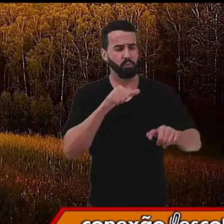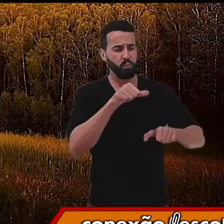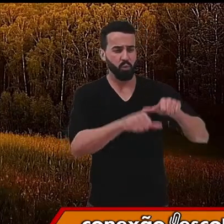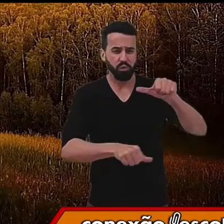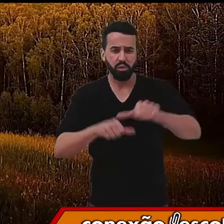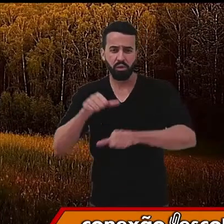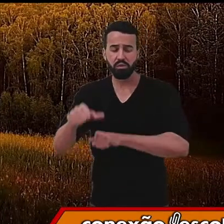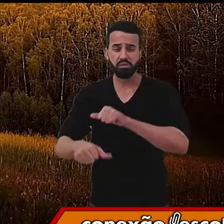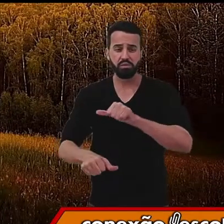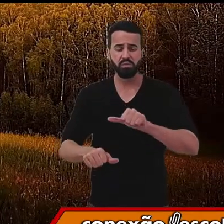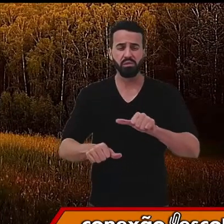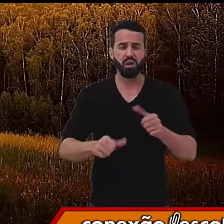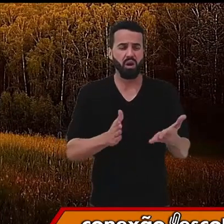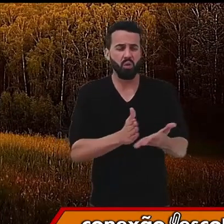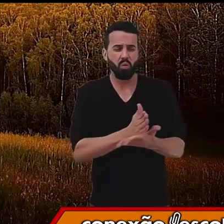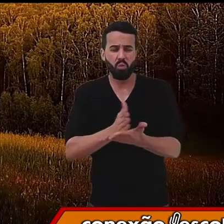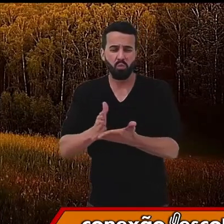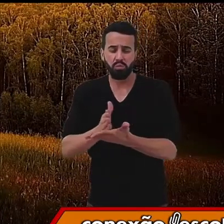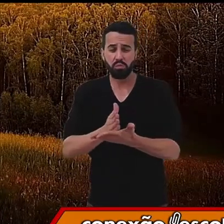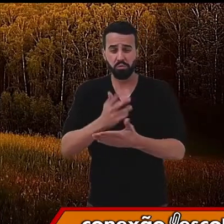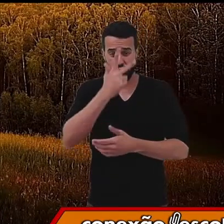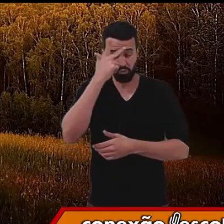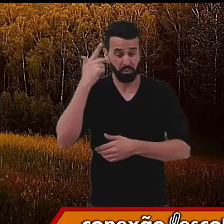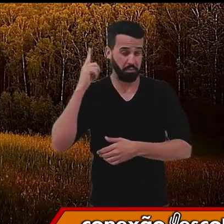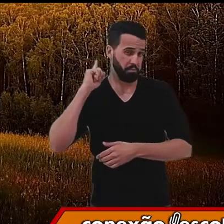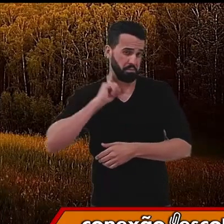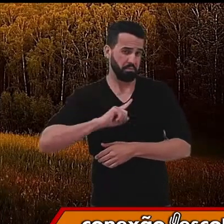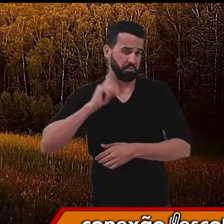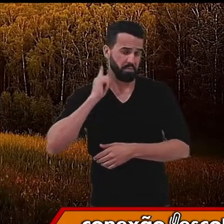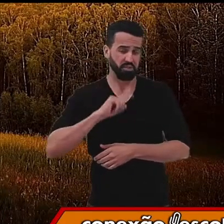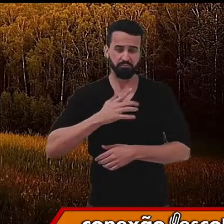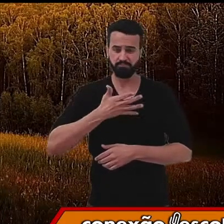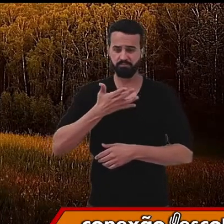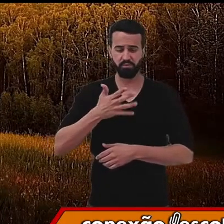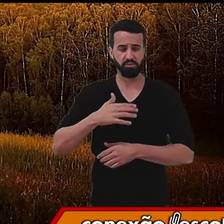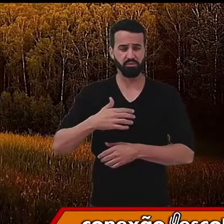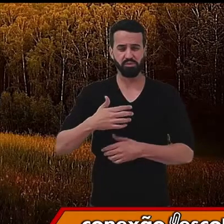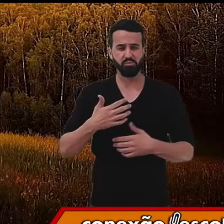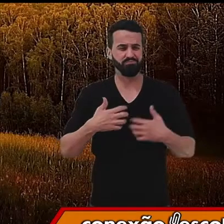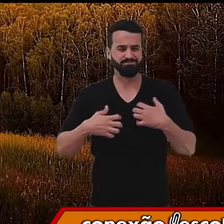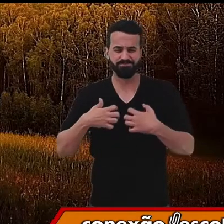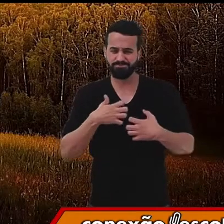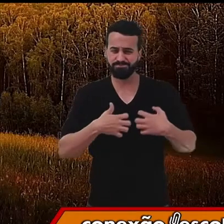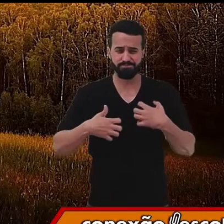temos a insatisfação dos mineiros com a exploração da metrópole.